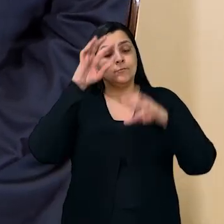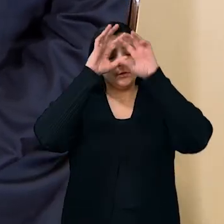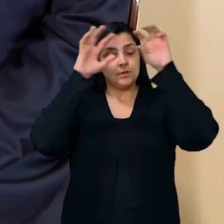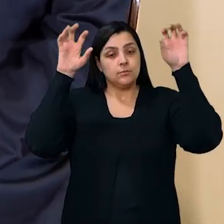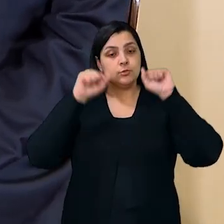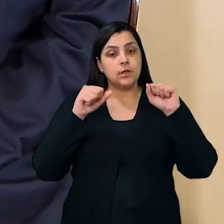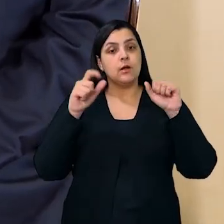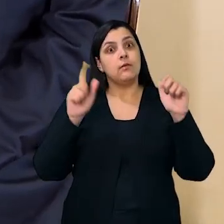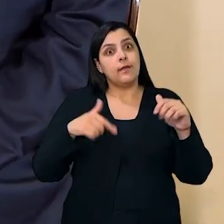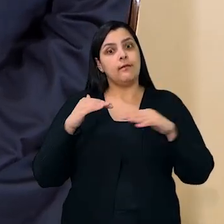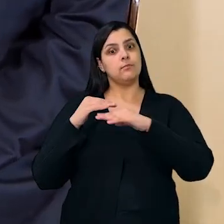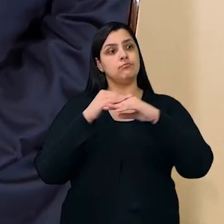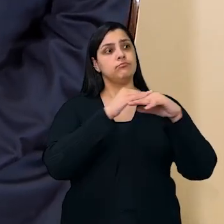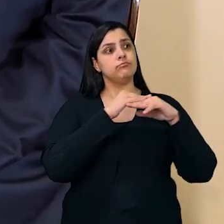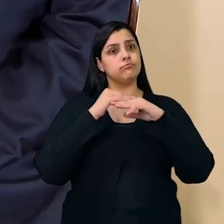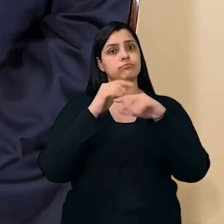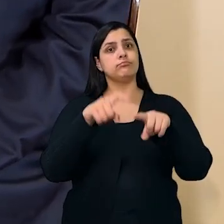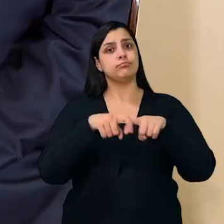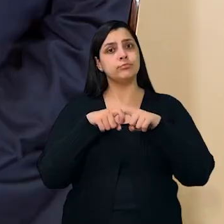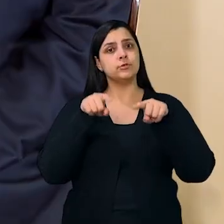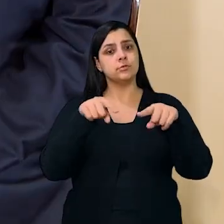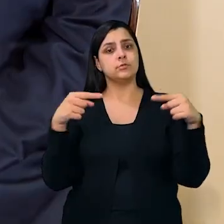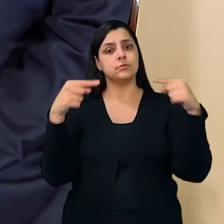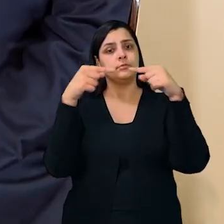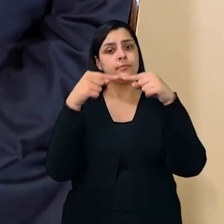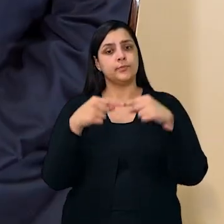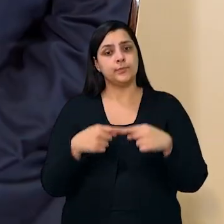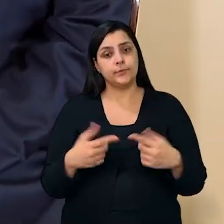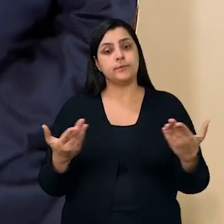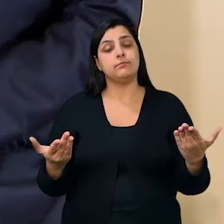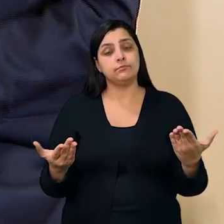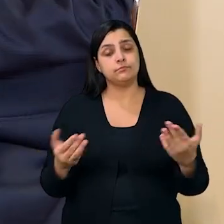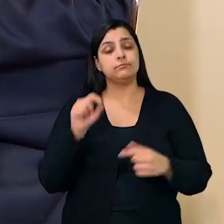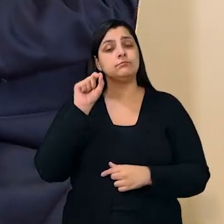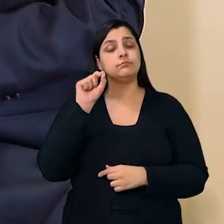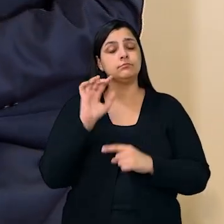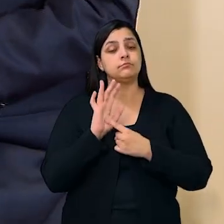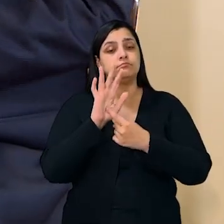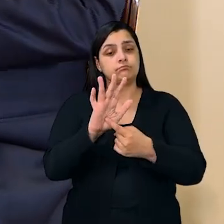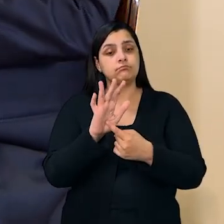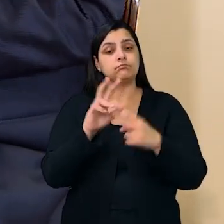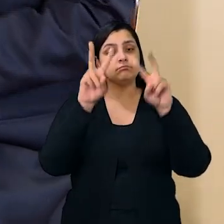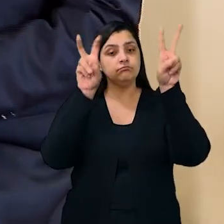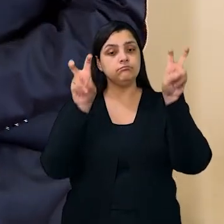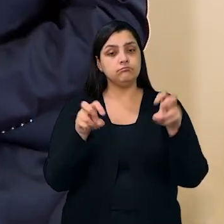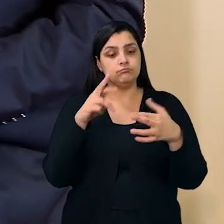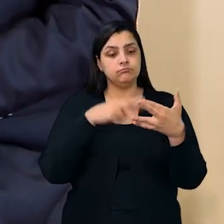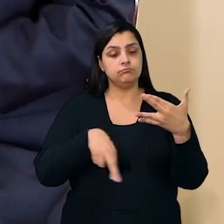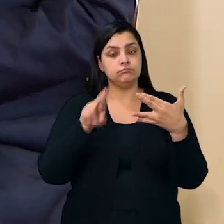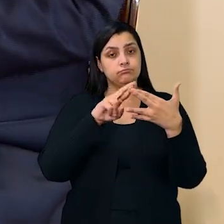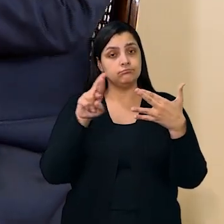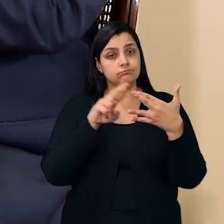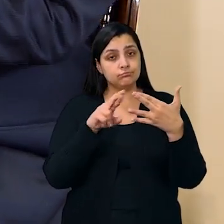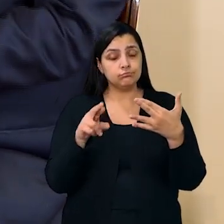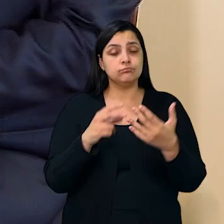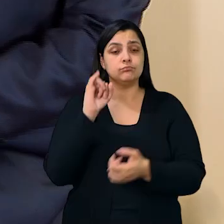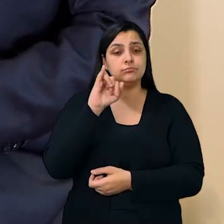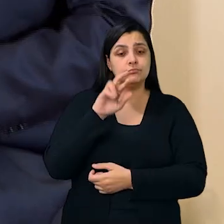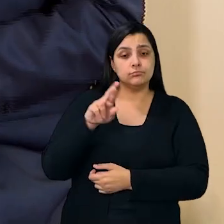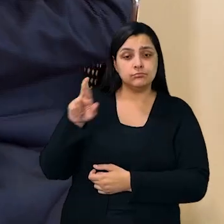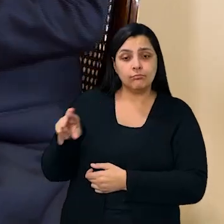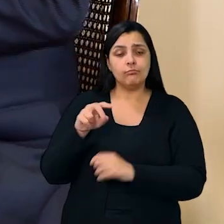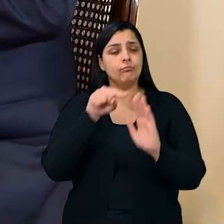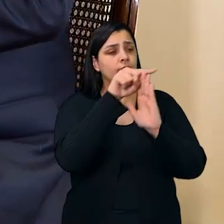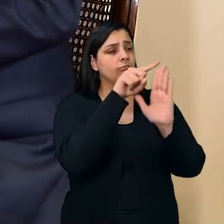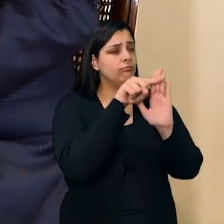Tribunal Pacificador é exatamente nesse mesmo sentido. Aqueles que indicaram as questões dos recursos repetitivos, que fizeram